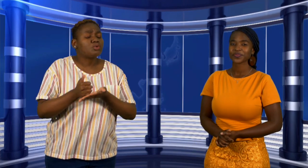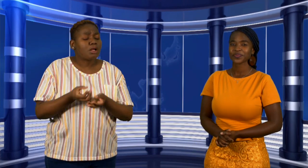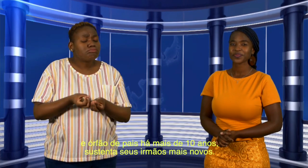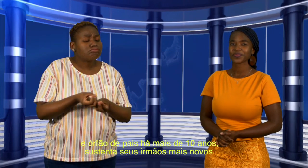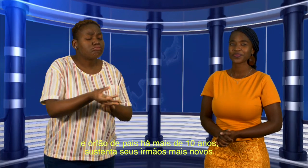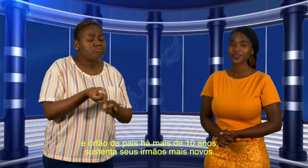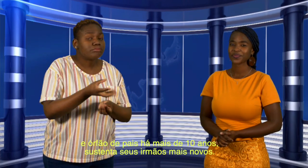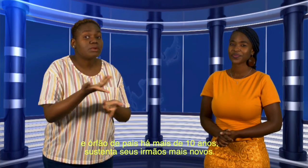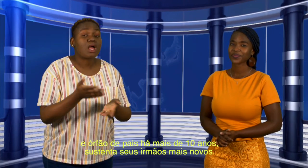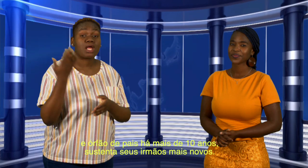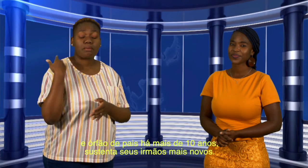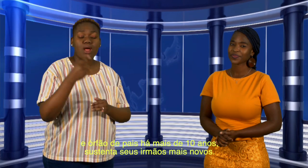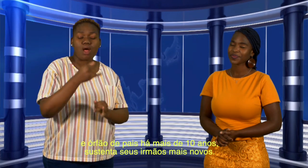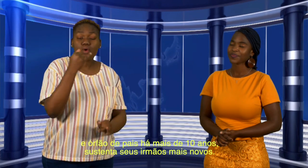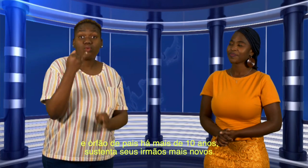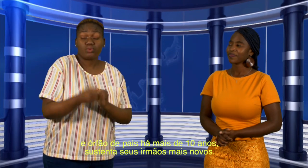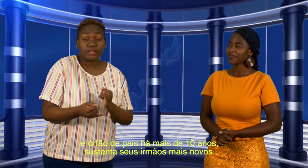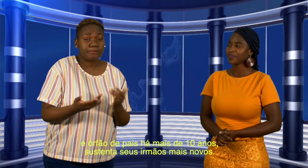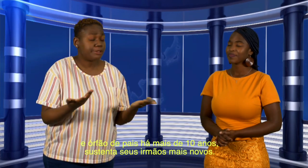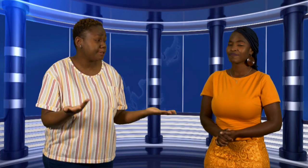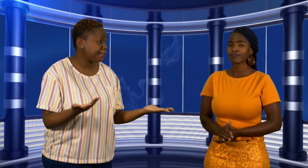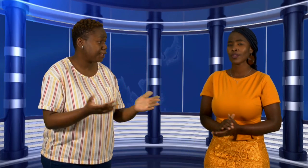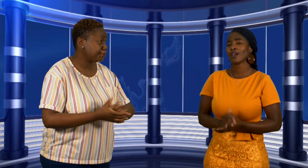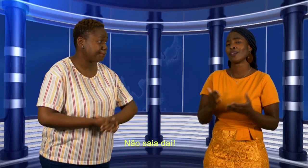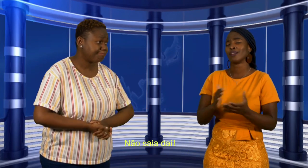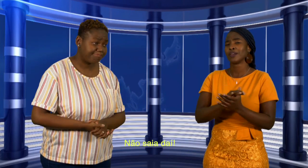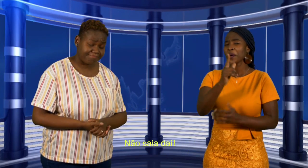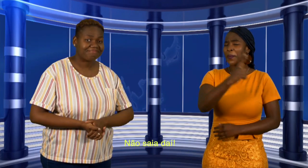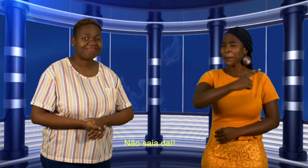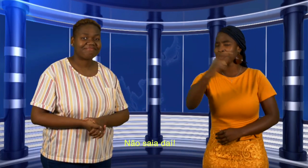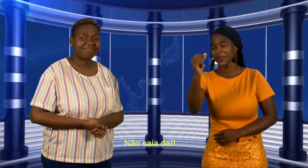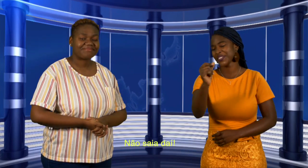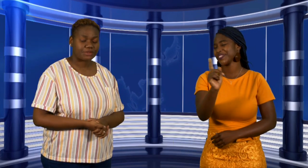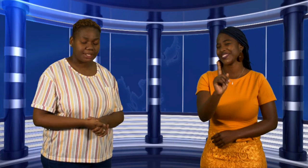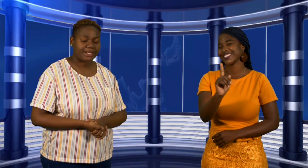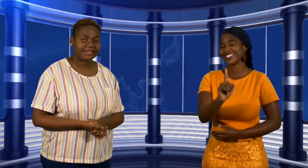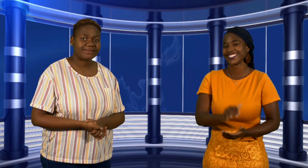sustenta seus irmãos mais novos. Não saia daí!